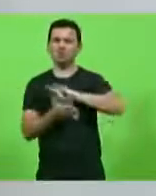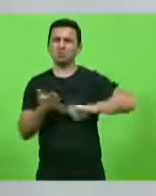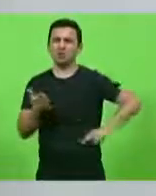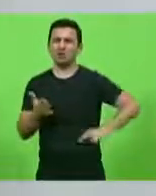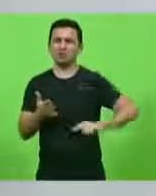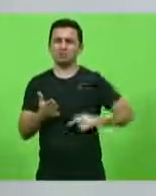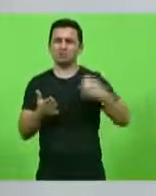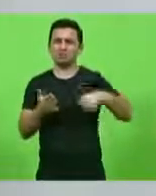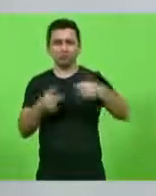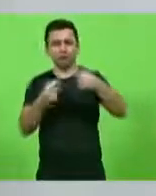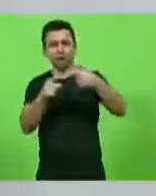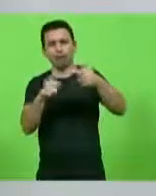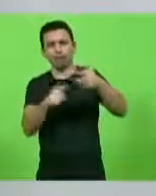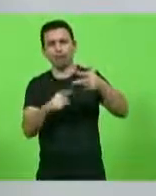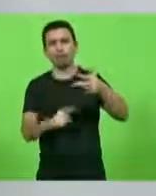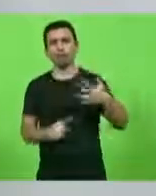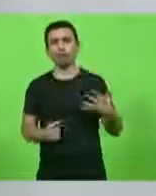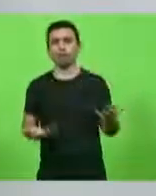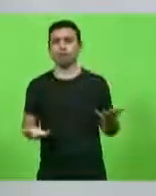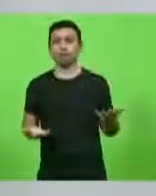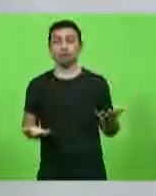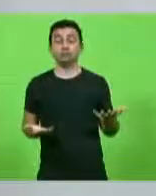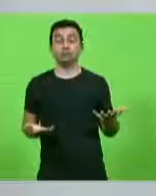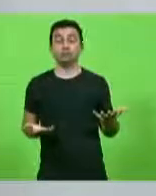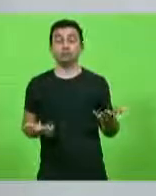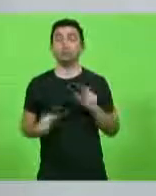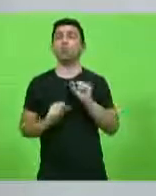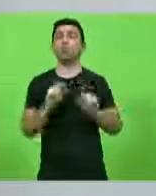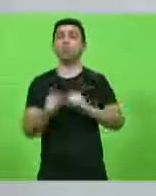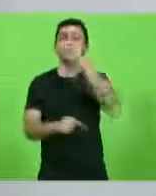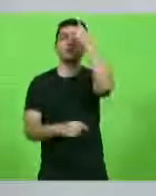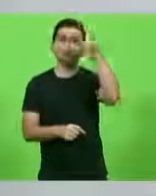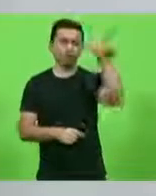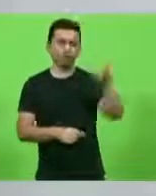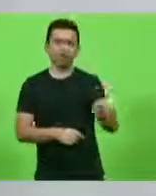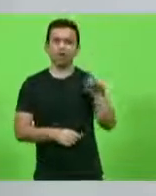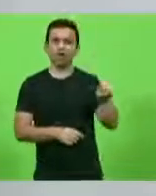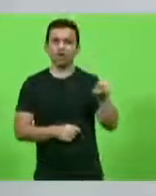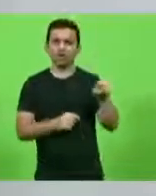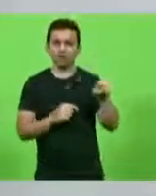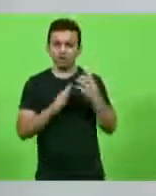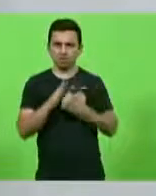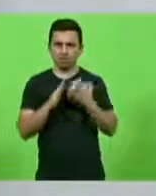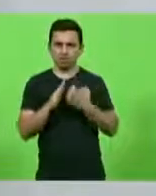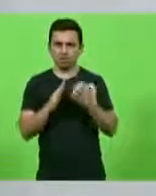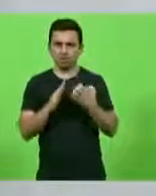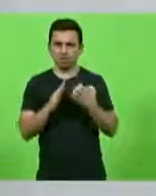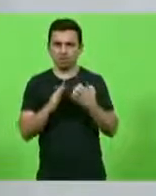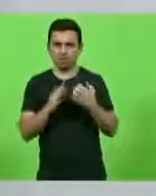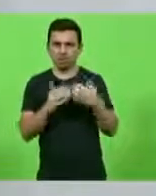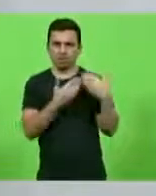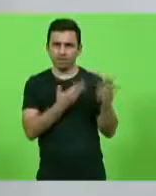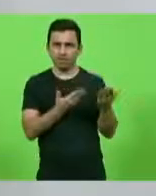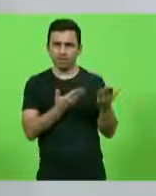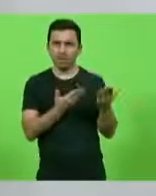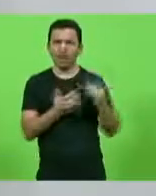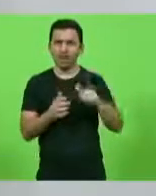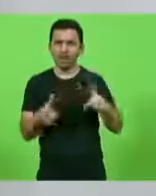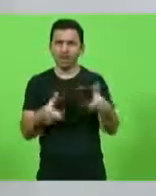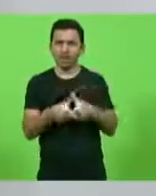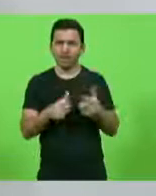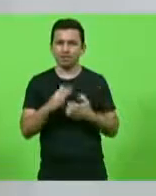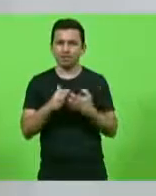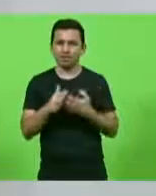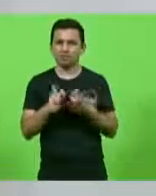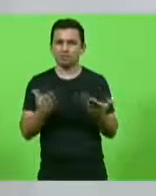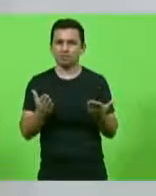tanta coisa, porque ele vai colocar o quê? Presidente, vai colocar uma pessoa que já é uma microempresa, o nome diz é pequena empresa, para